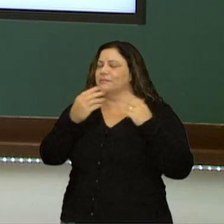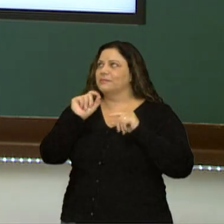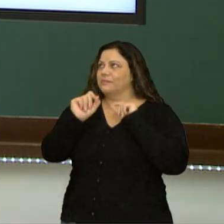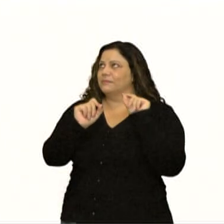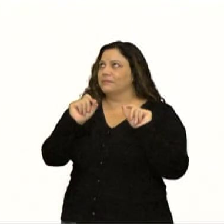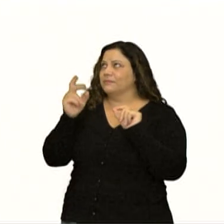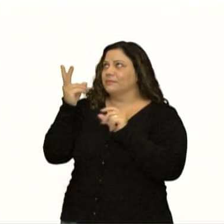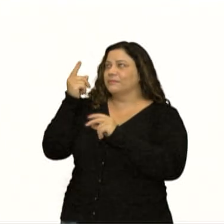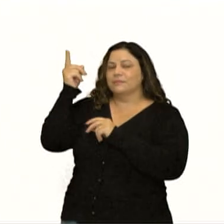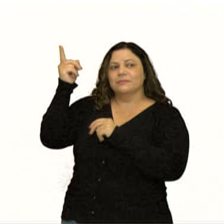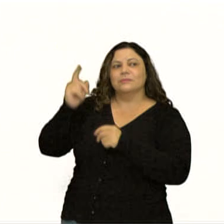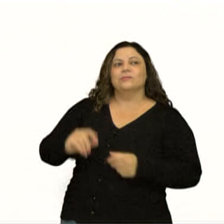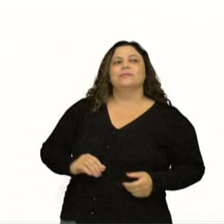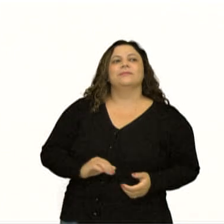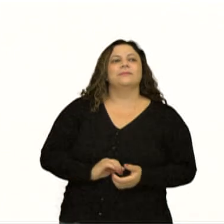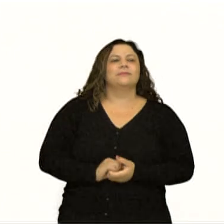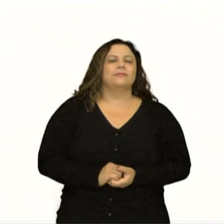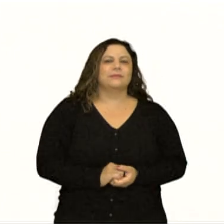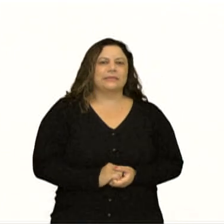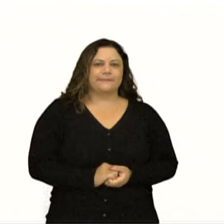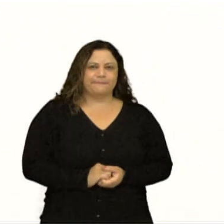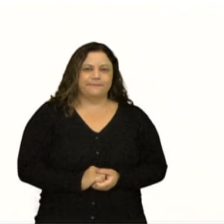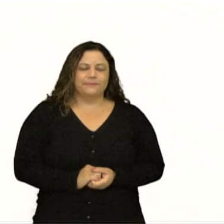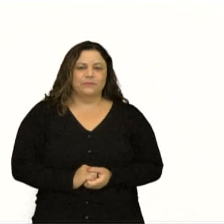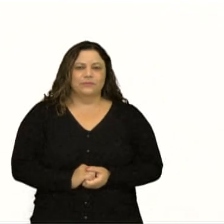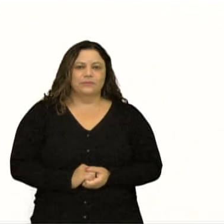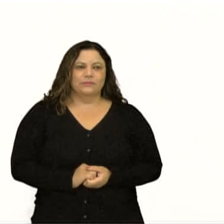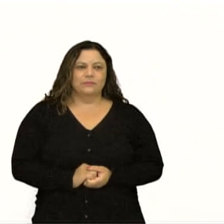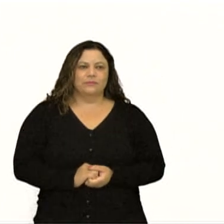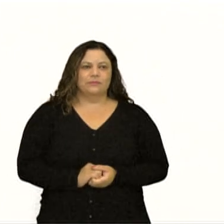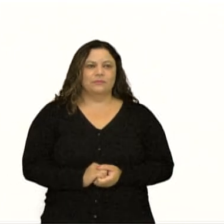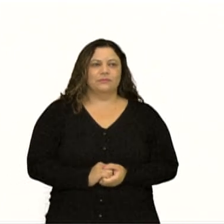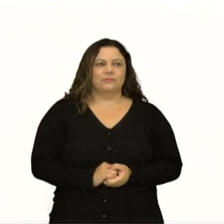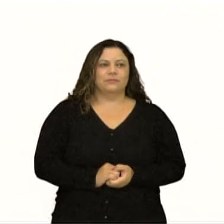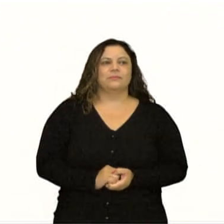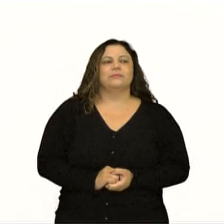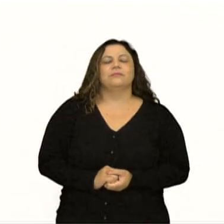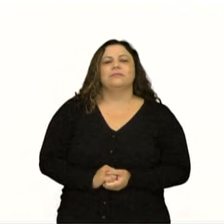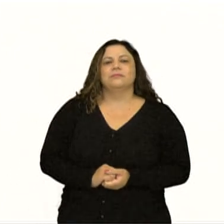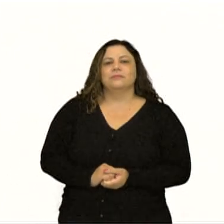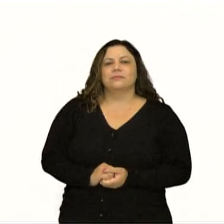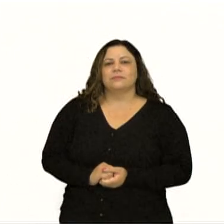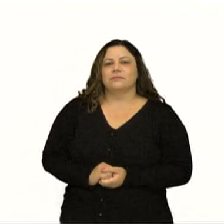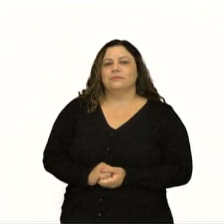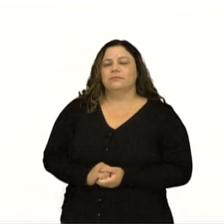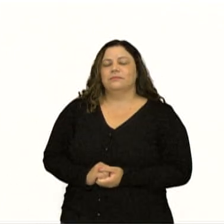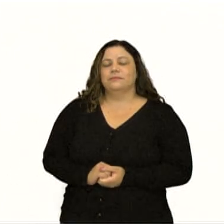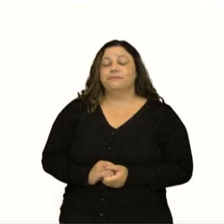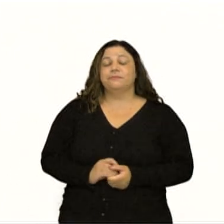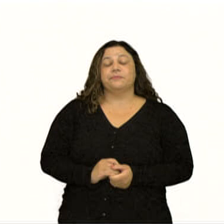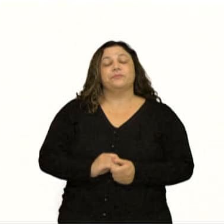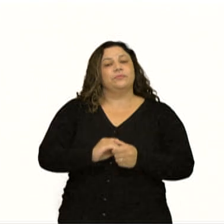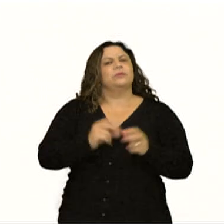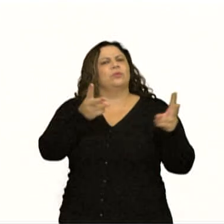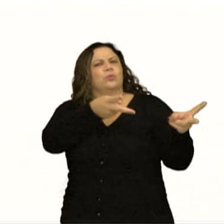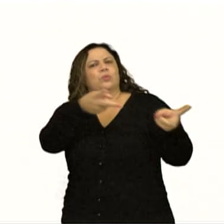aí o que é preâmbulo. Olha lá. Então o preâmbulo diz o seguinte: considerando que o reconhecimento da dignidade